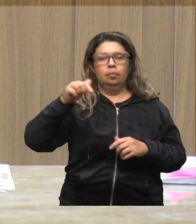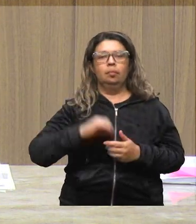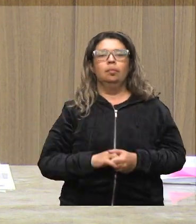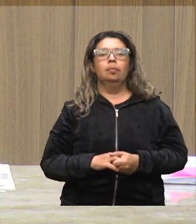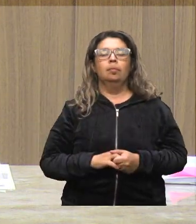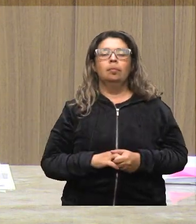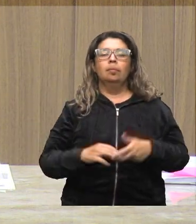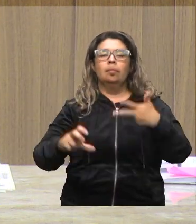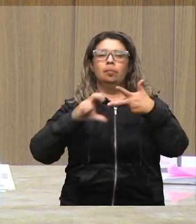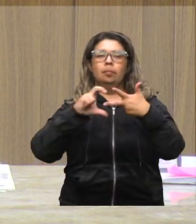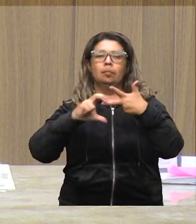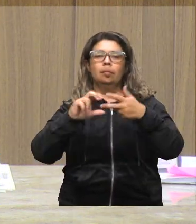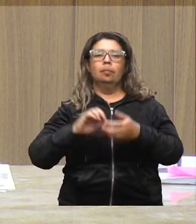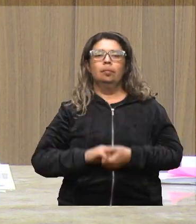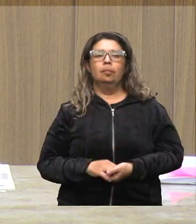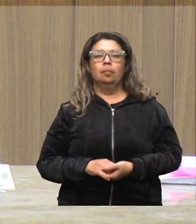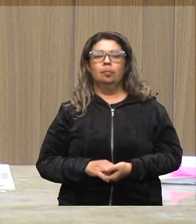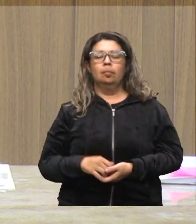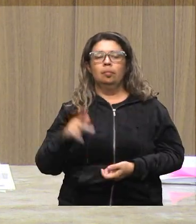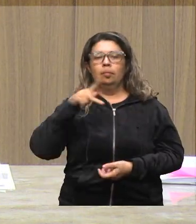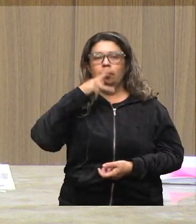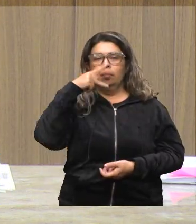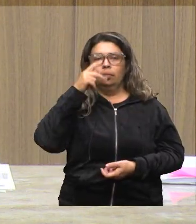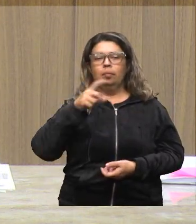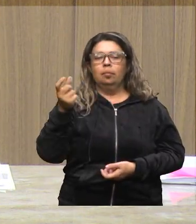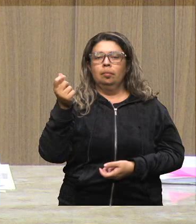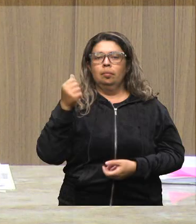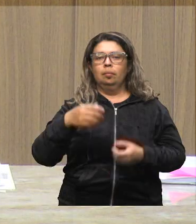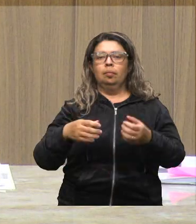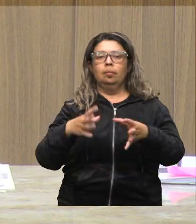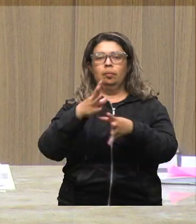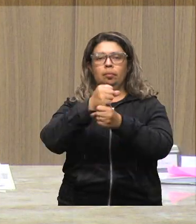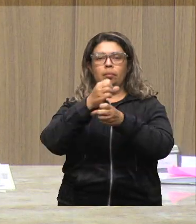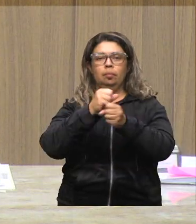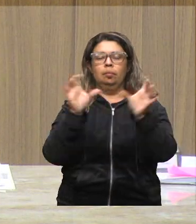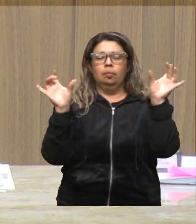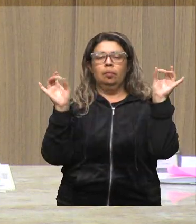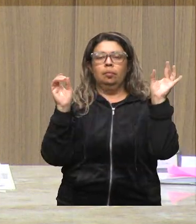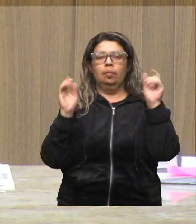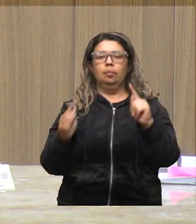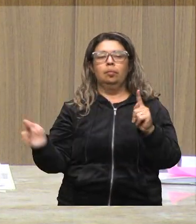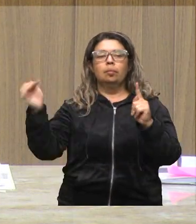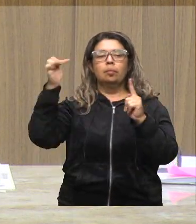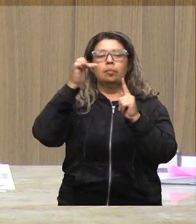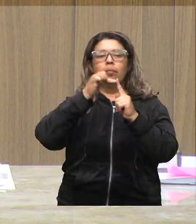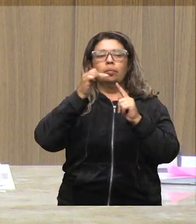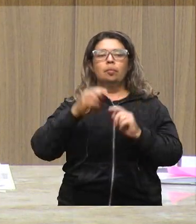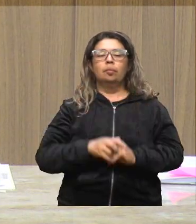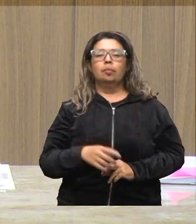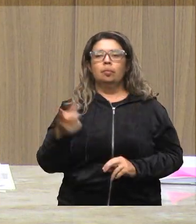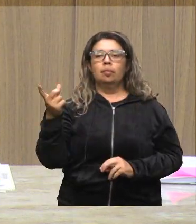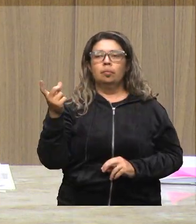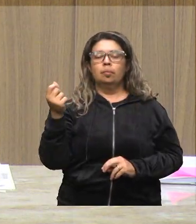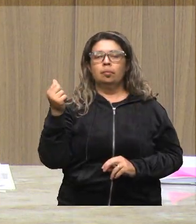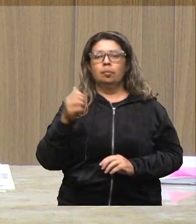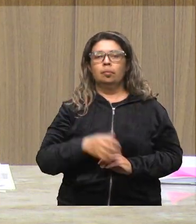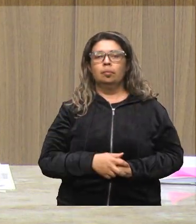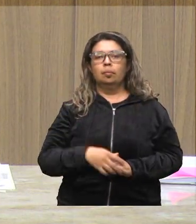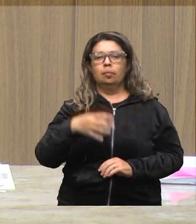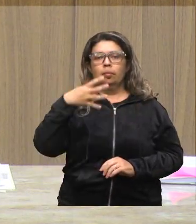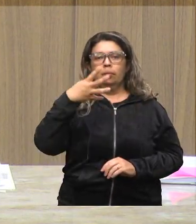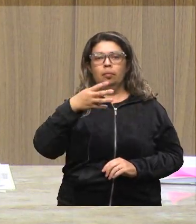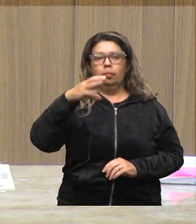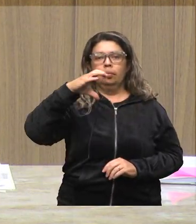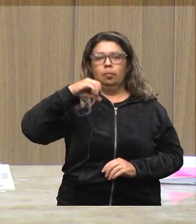57/2023 do Poder Executivo, que dispõe sobre a abertura do crédito adicional especial para os fins que especifica no valor de